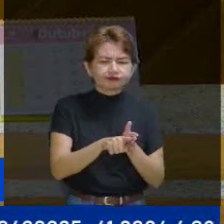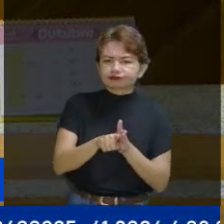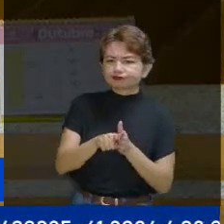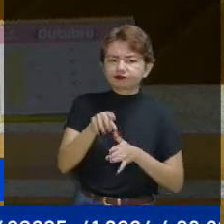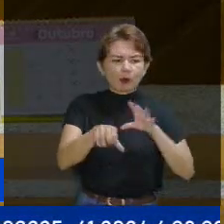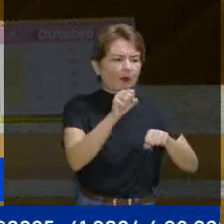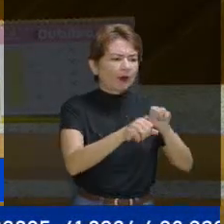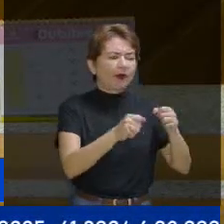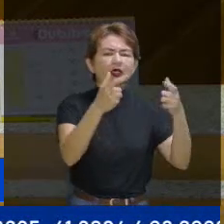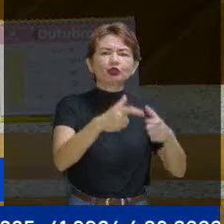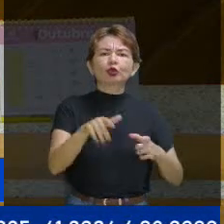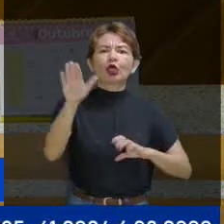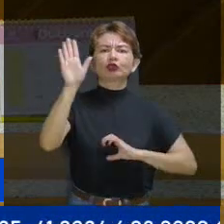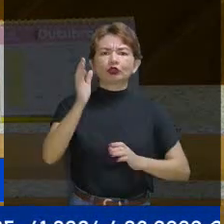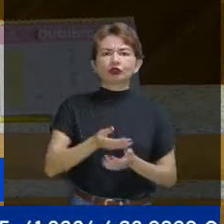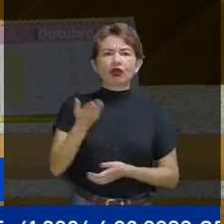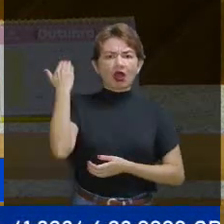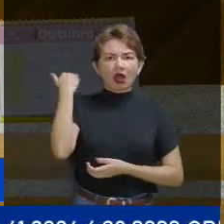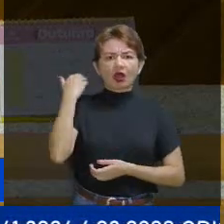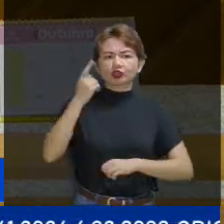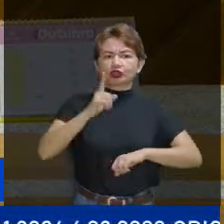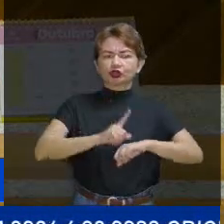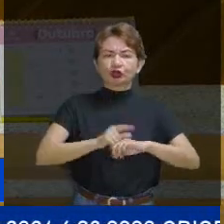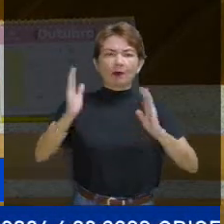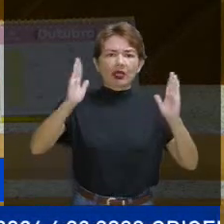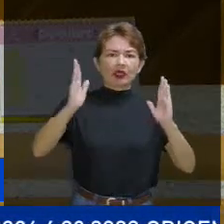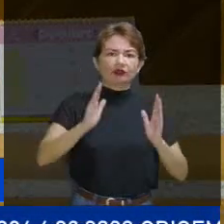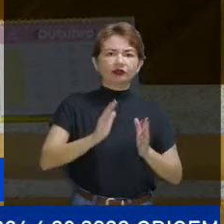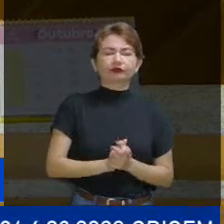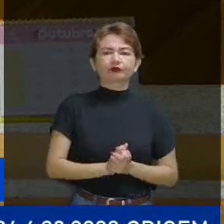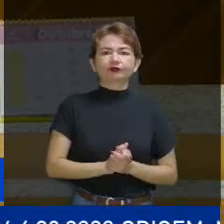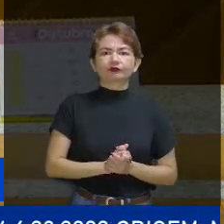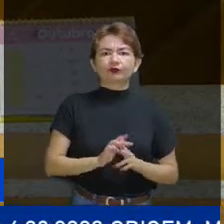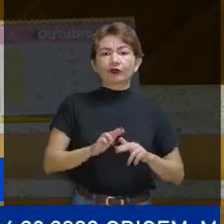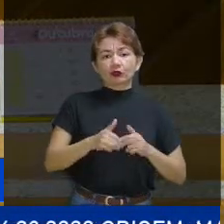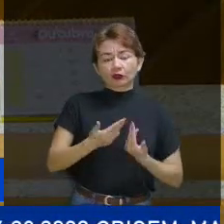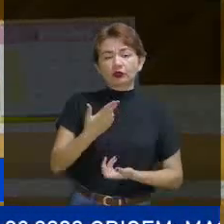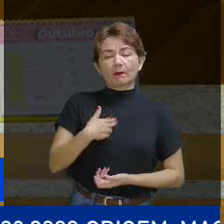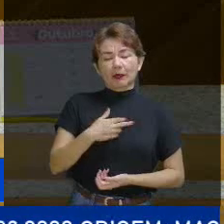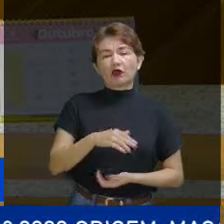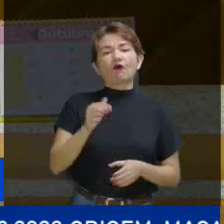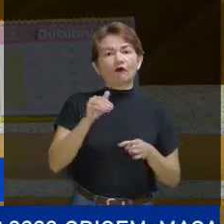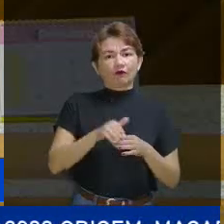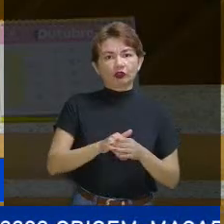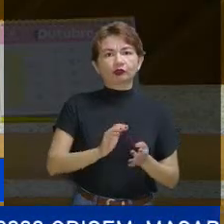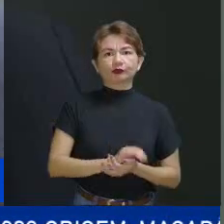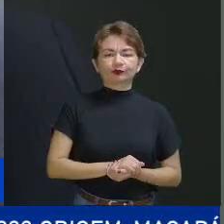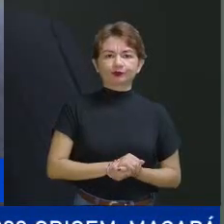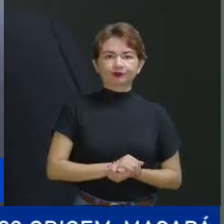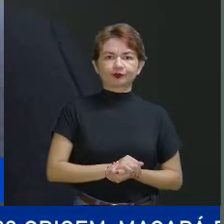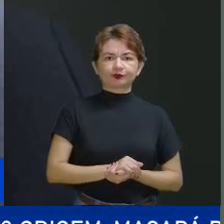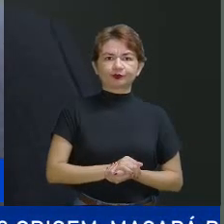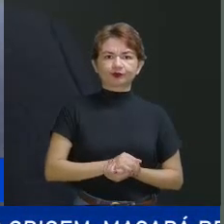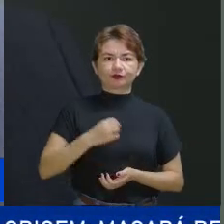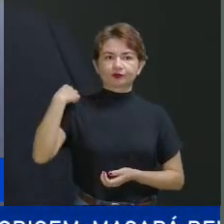com respaldo na legislação aplicada no momento da prática do ato. Esse é o meu voto.